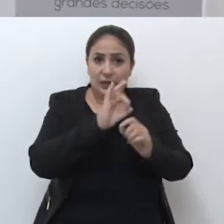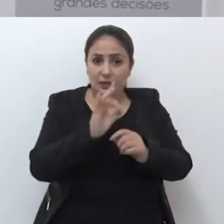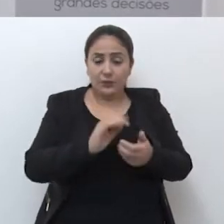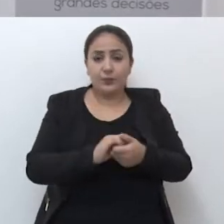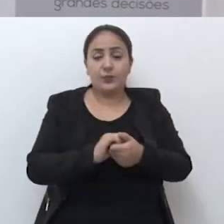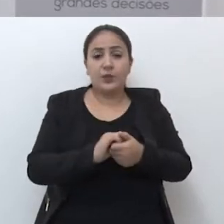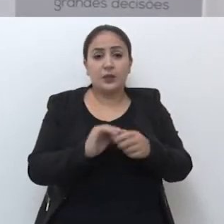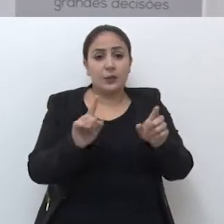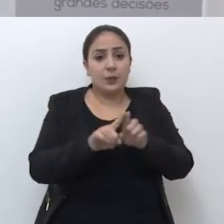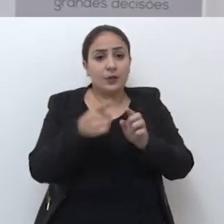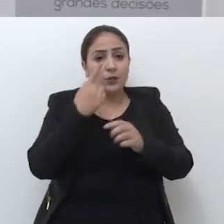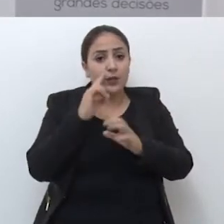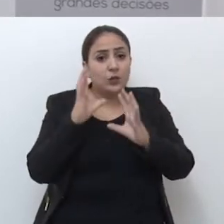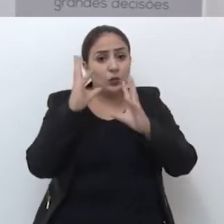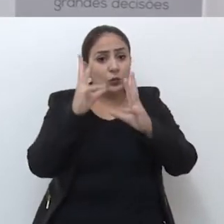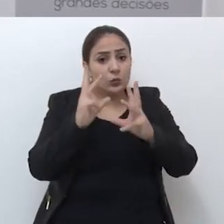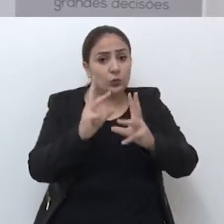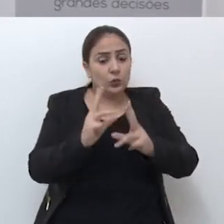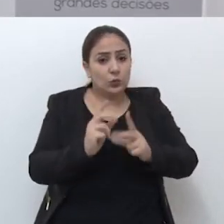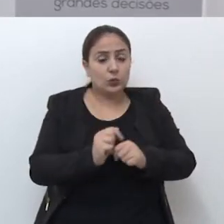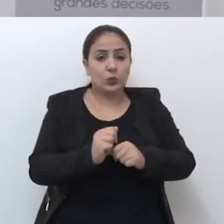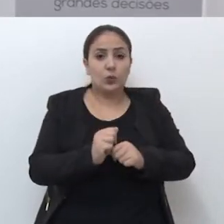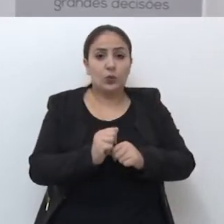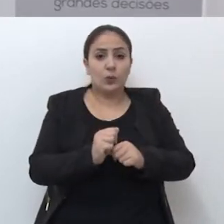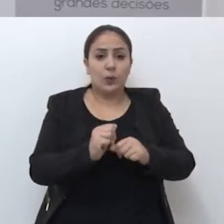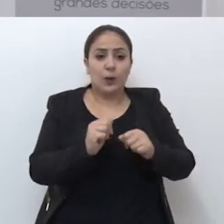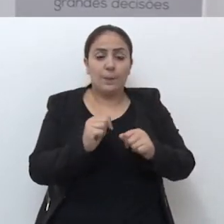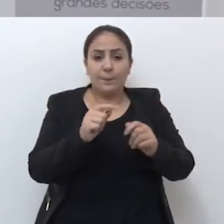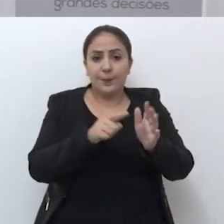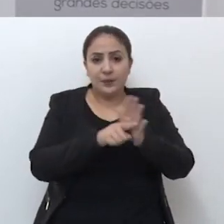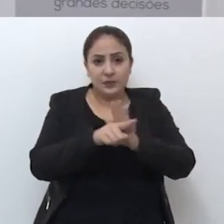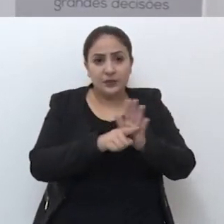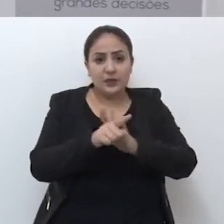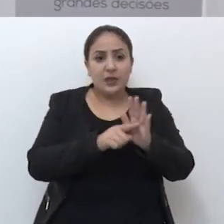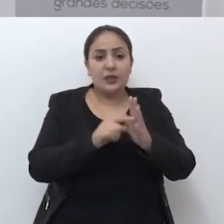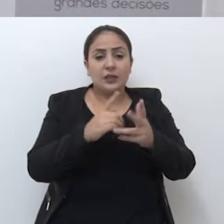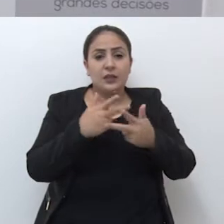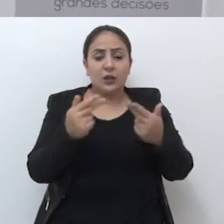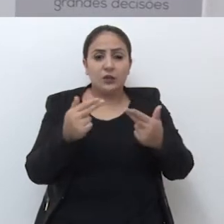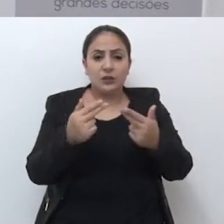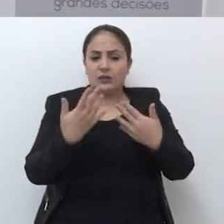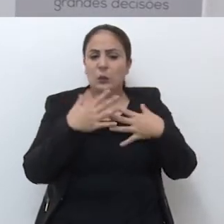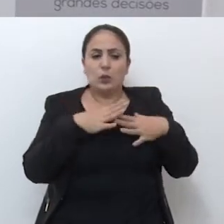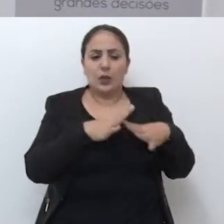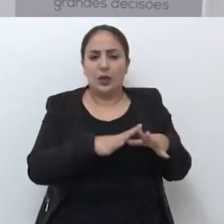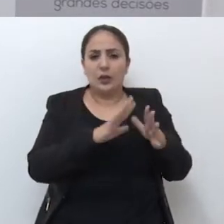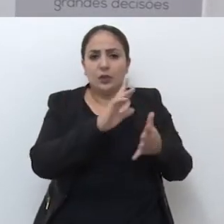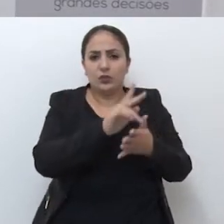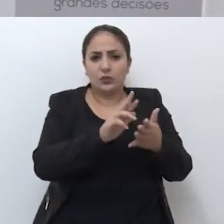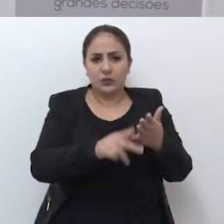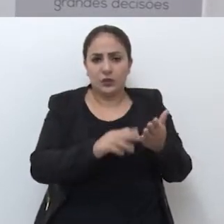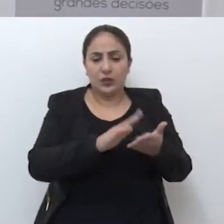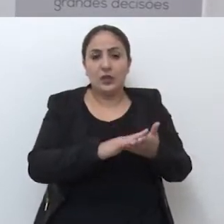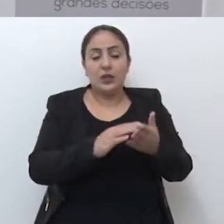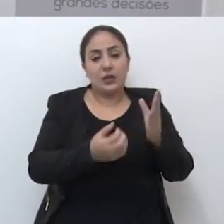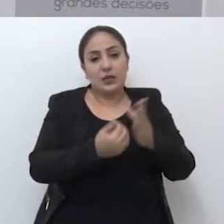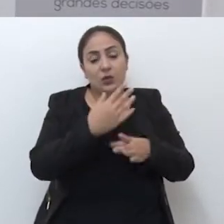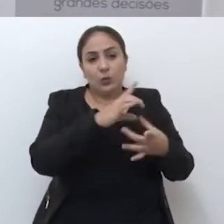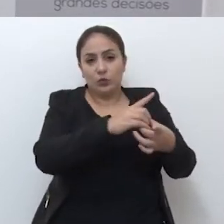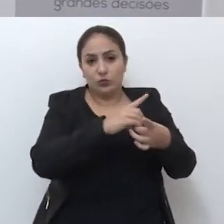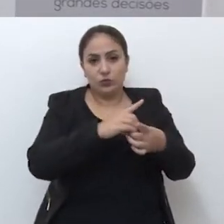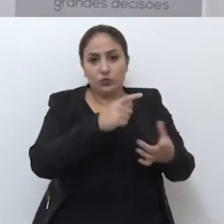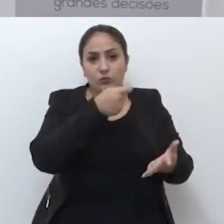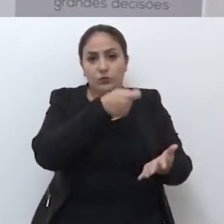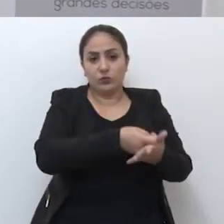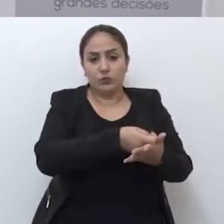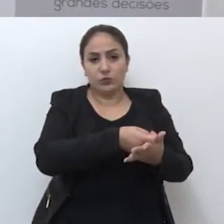concretos, subsumindo isso num todo, num leviatã estatal que acaba, é claro, massacrando as individualidades e, com isso, criando uma tirania, uma